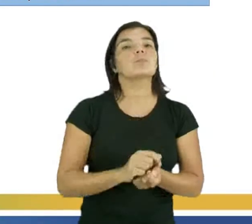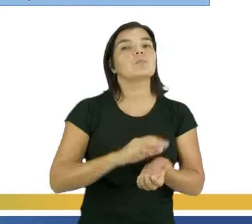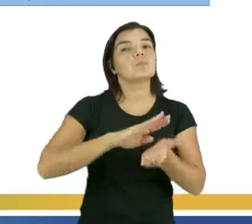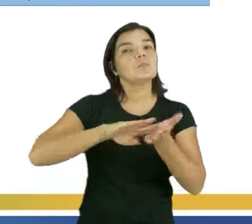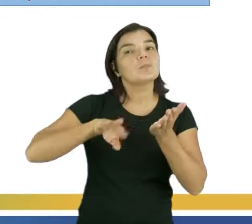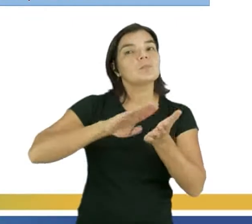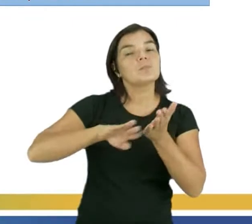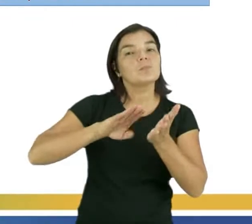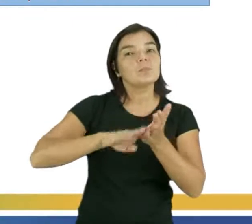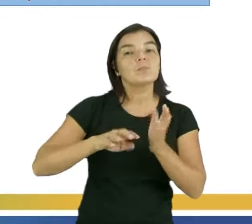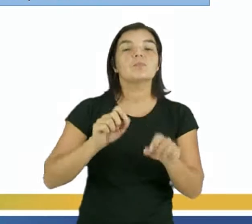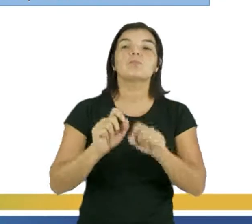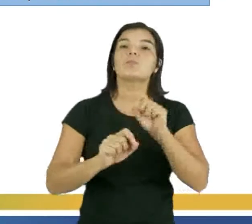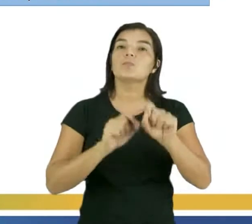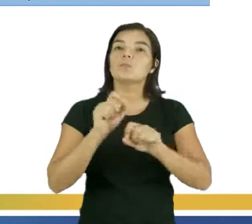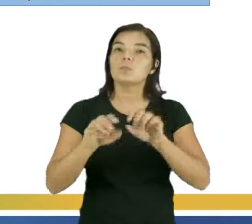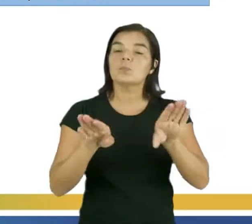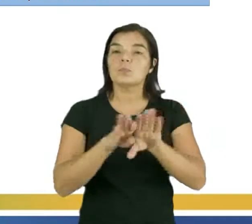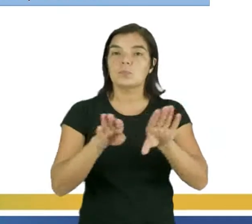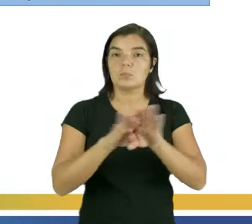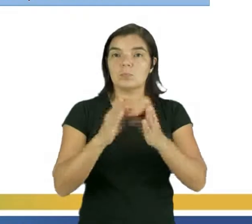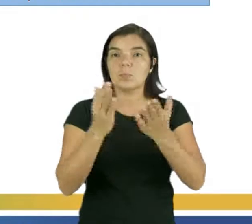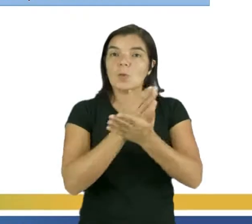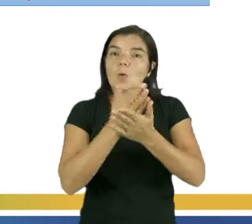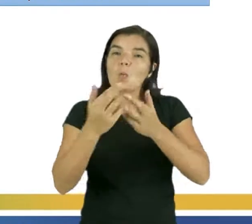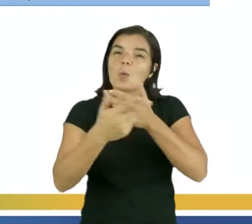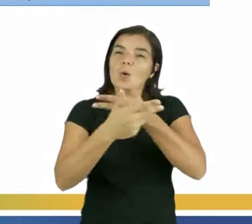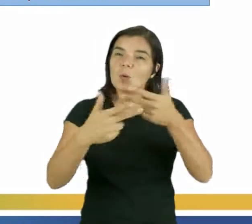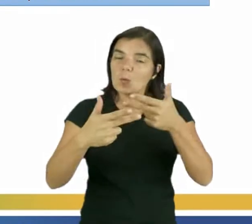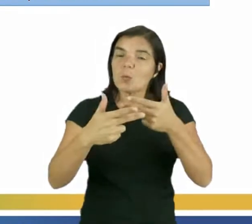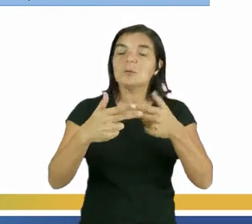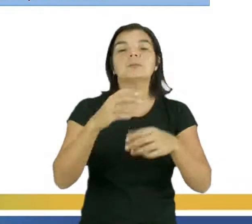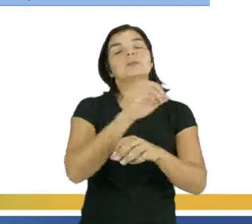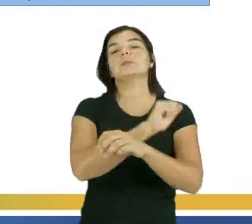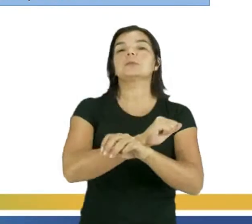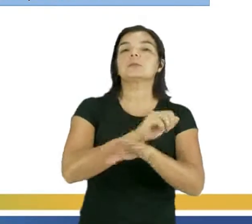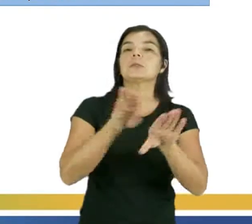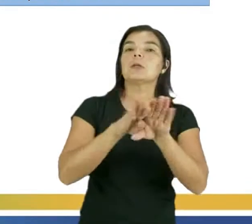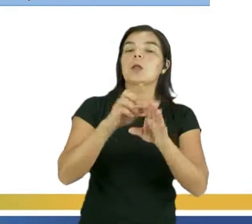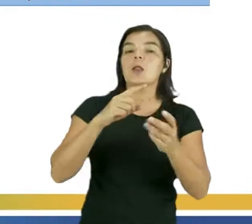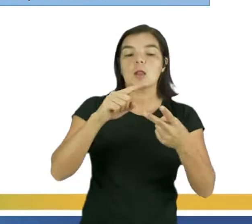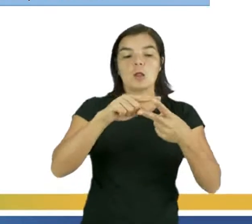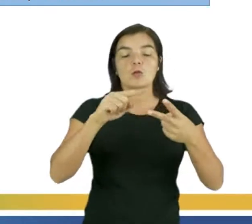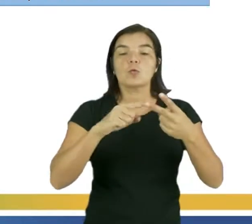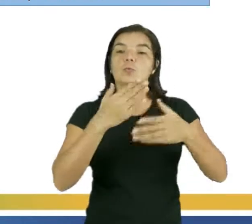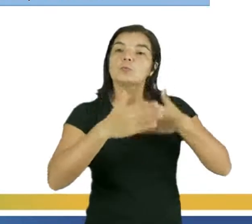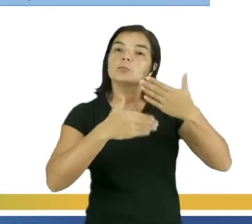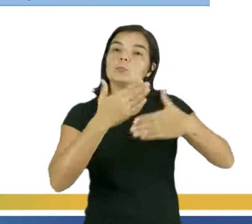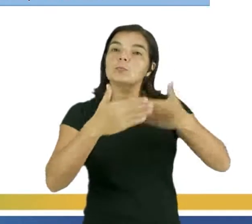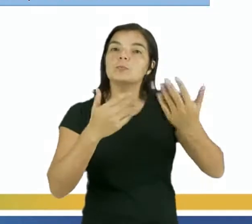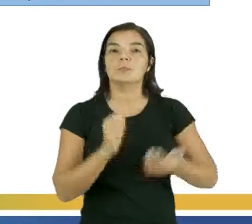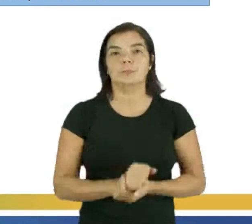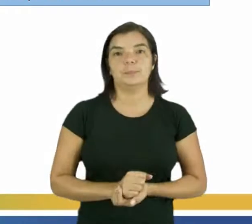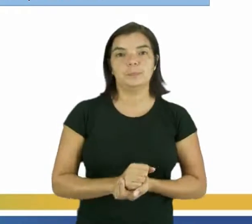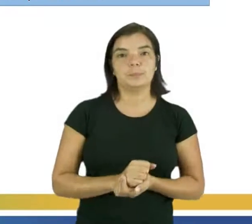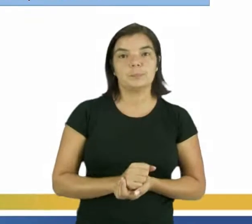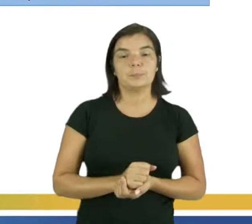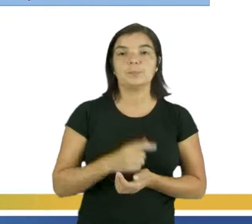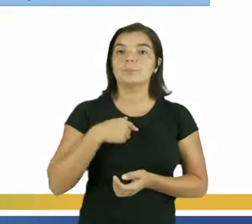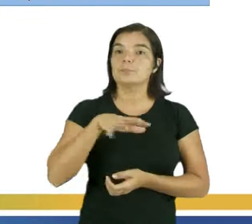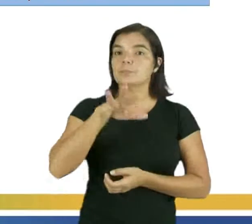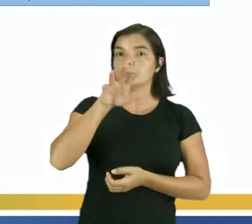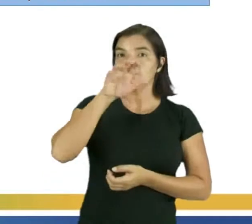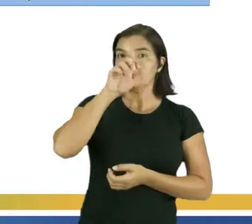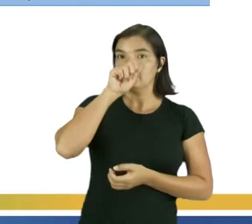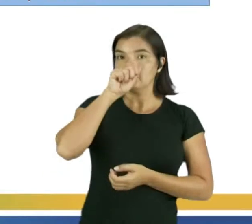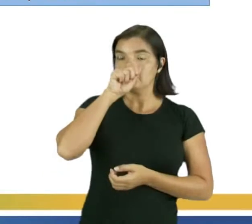sair vai ser o dióxido de carbono e também alguns resíduos. Então, assim, a gente vai ter dois processos acontecendo, o processo de